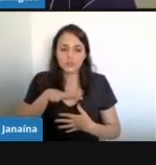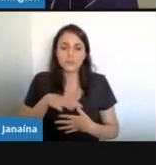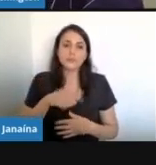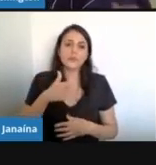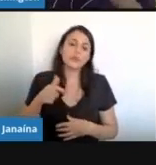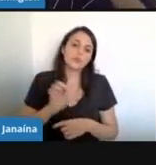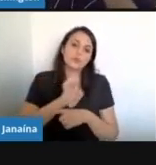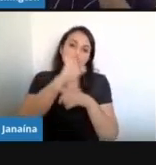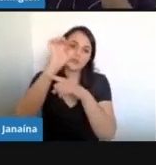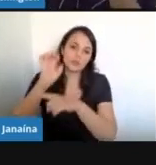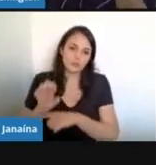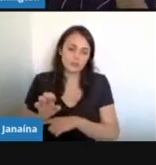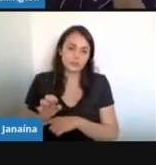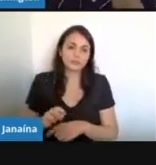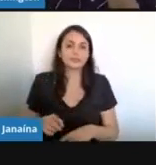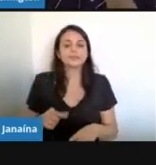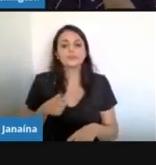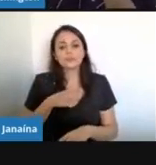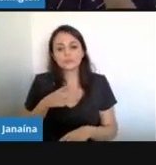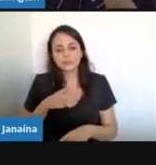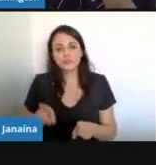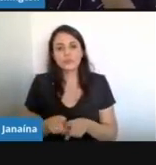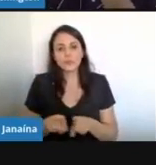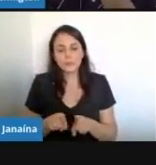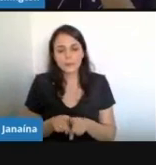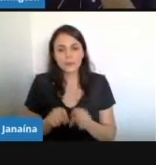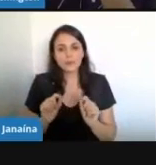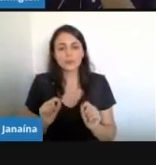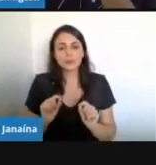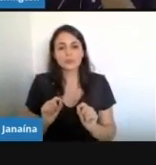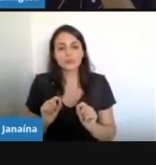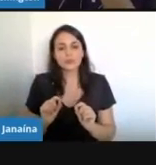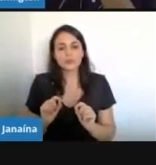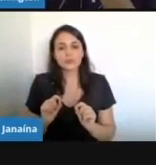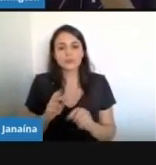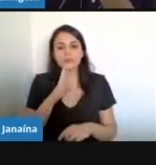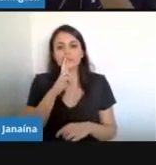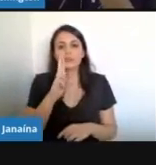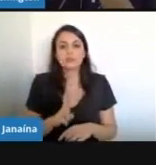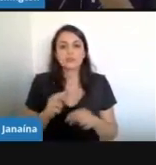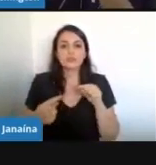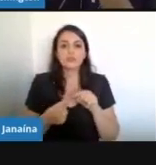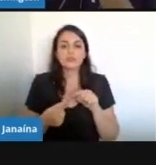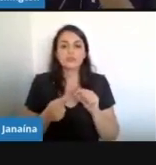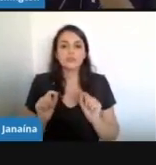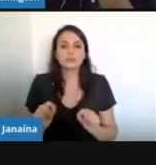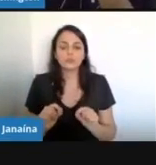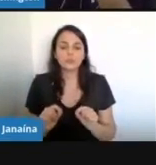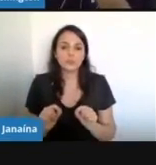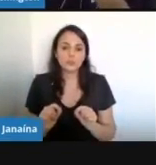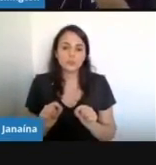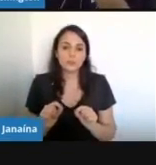estados. Aqui nós temos agora resultados em relação